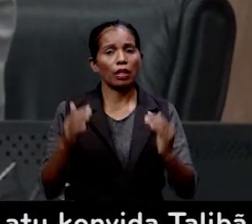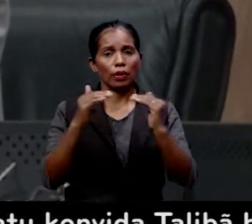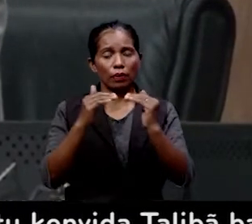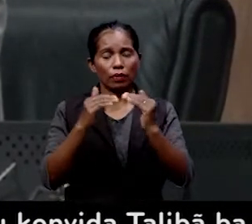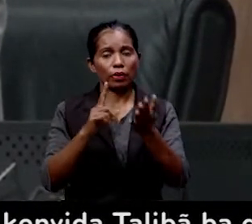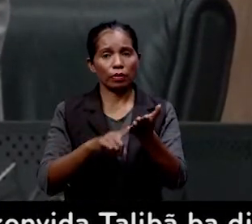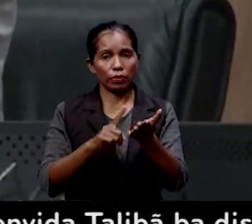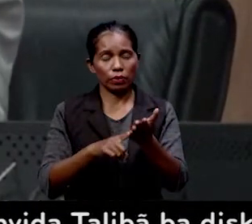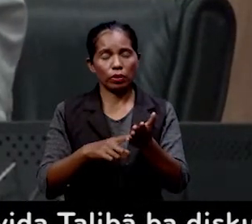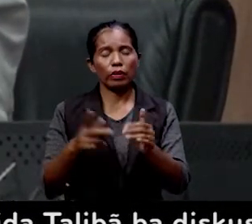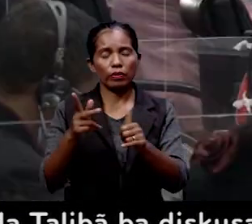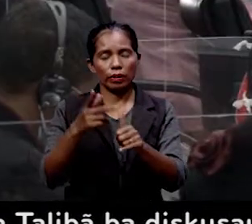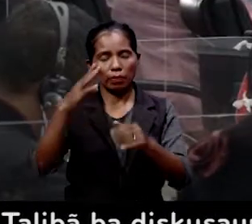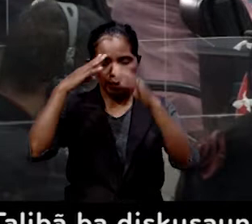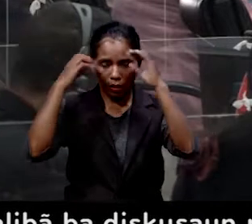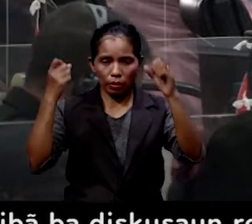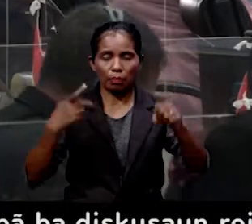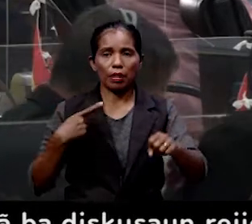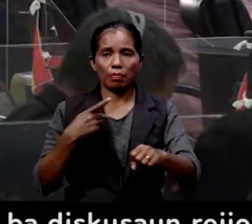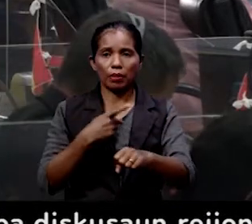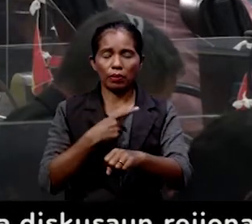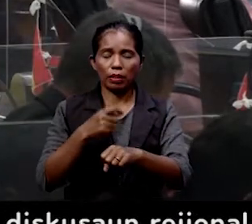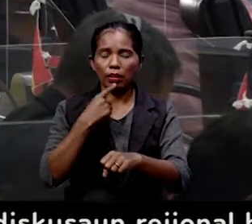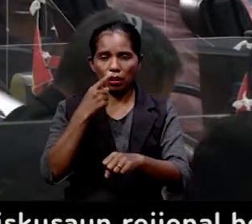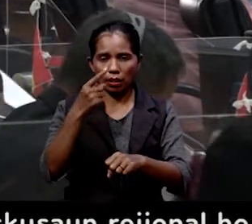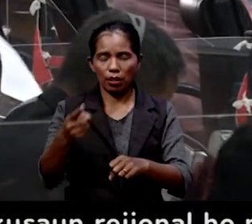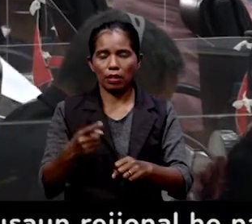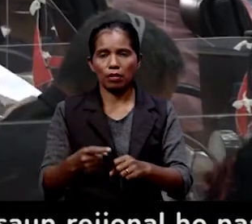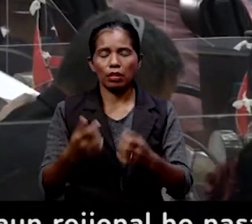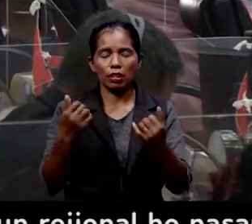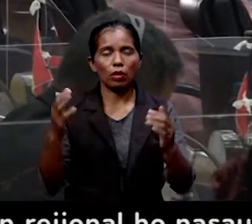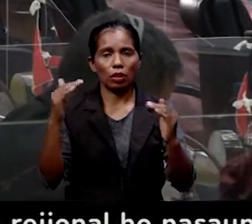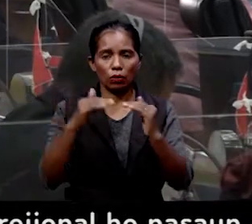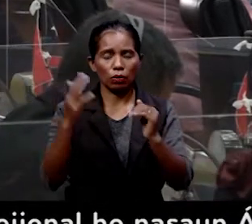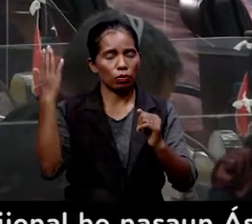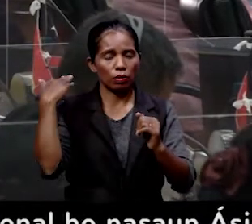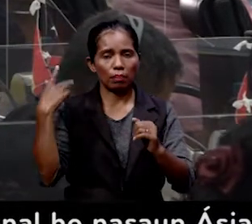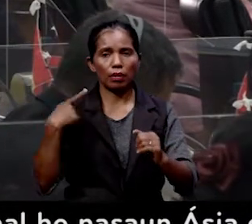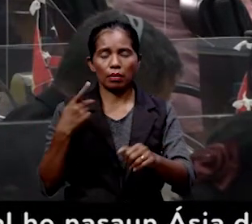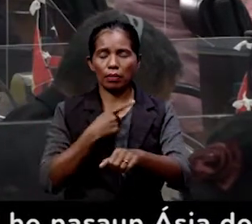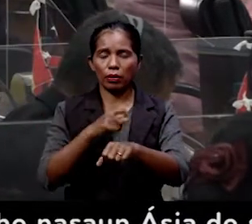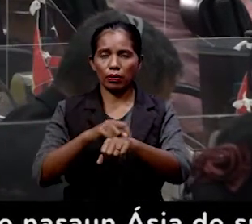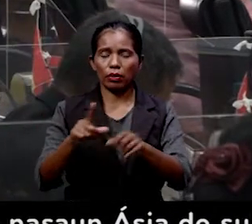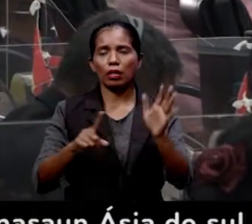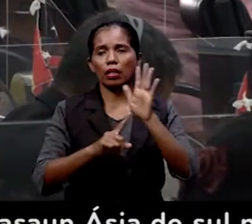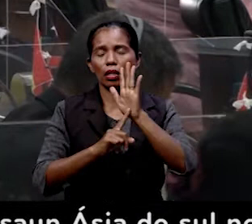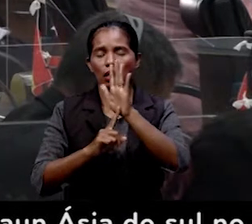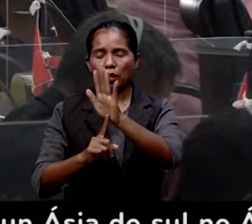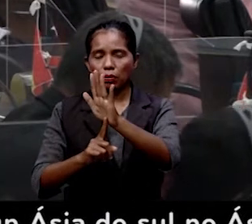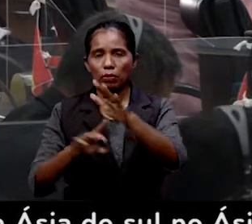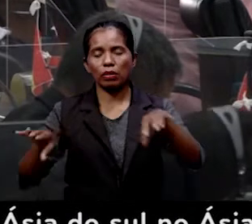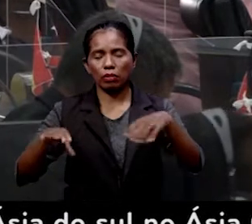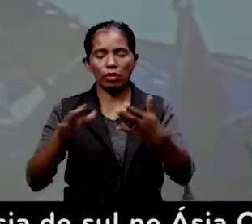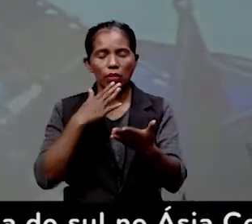-presidente do Parlamento, ne, hateten, iha, legislativa, ne, bel, liu, dadauk, Parlamento Nacional, hatudo, produtividade,